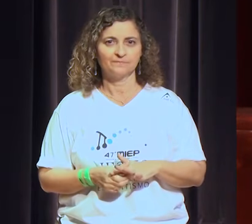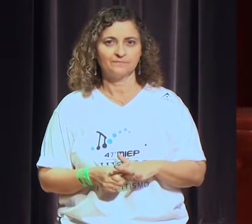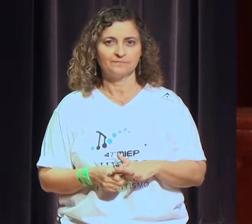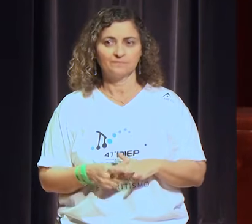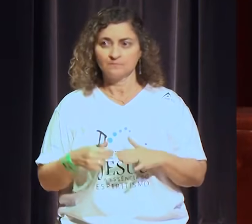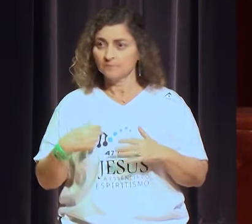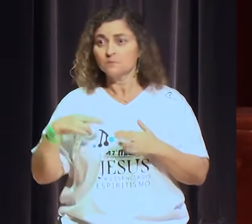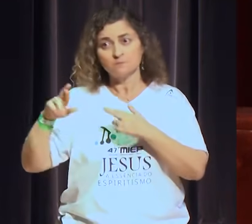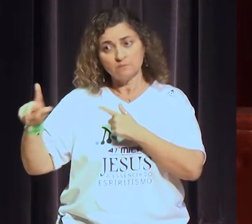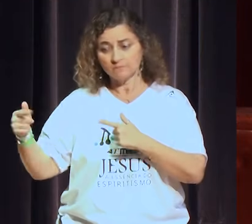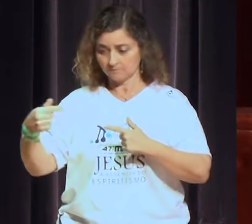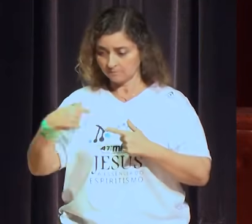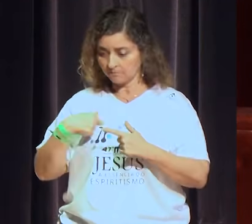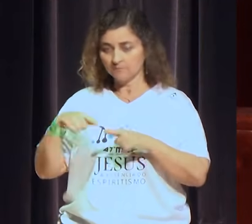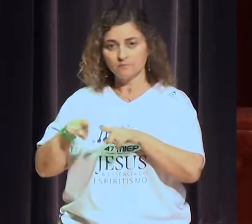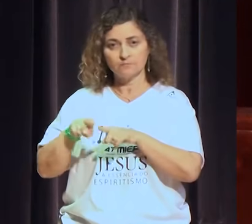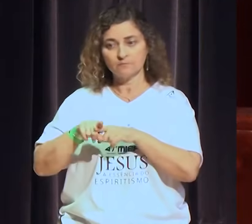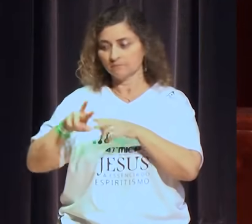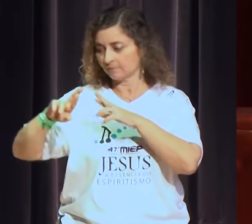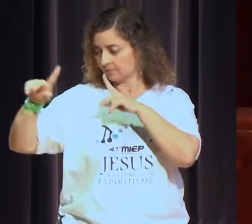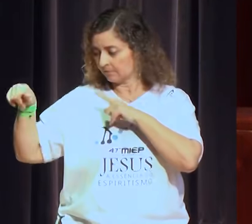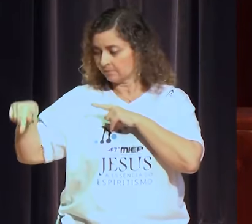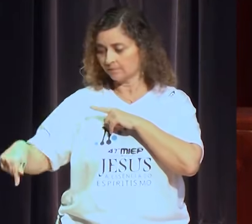de mim, do meu irmão.